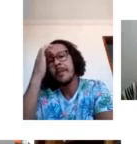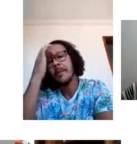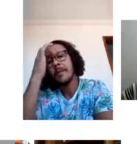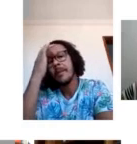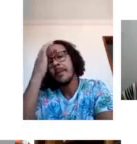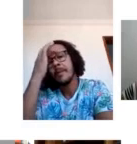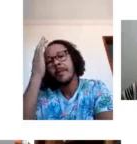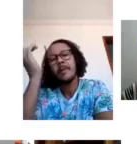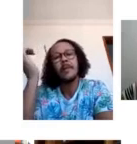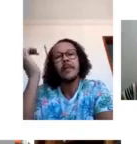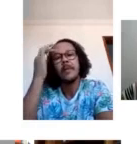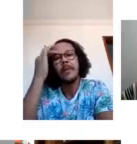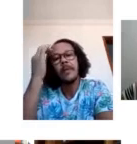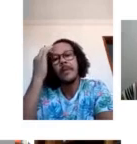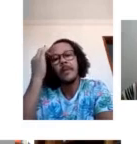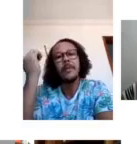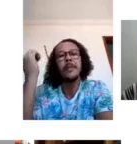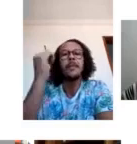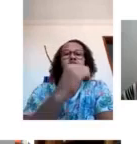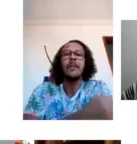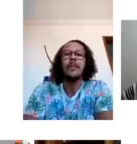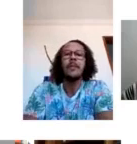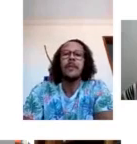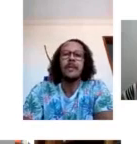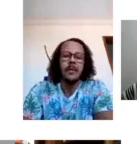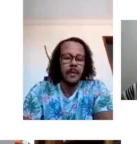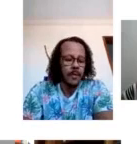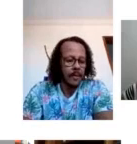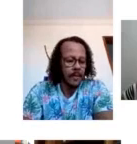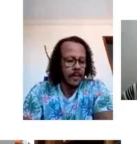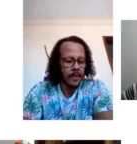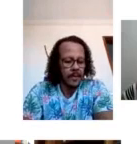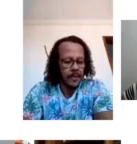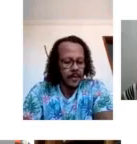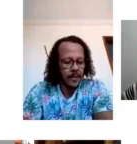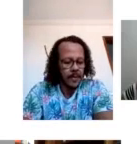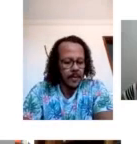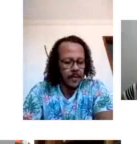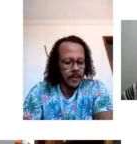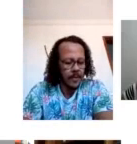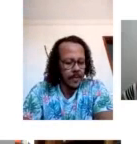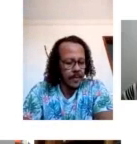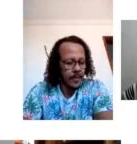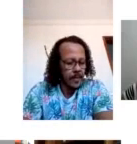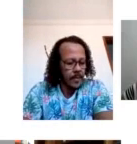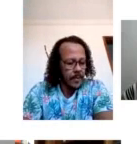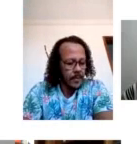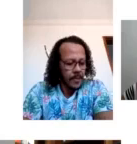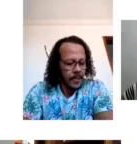o estudo do material didático utilizado na escola, o estudo da própria BNCC, do impacto, das consequências da